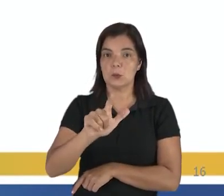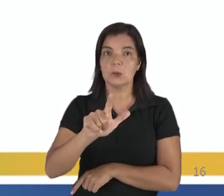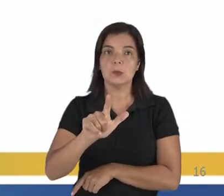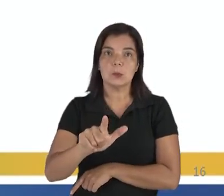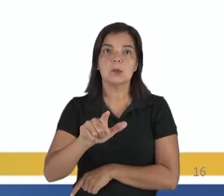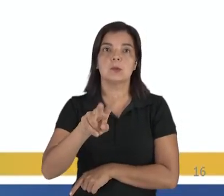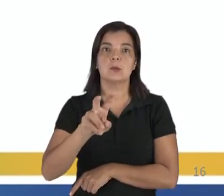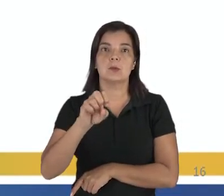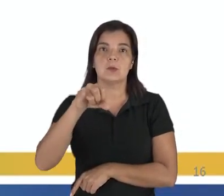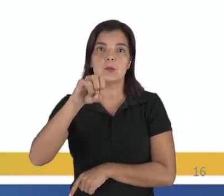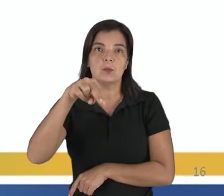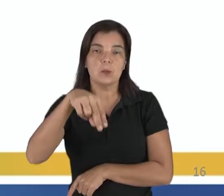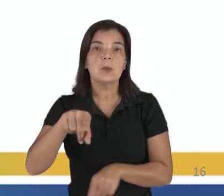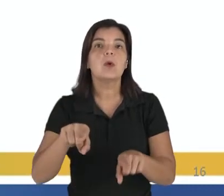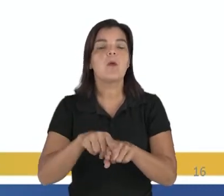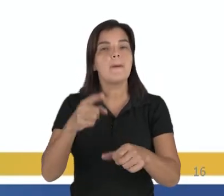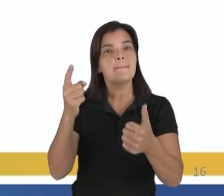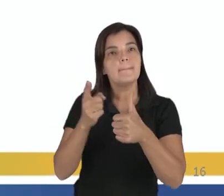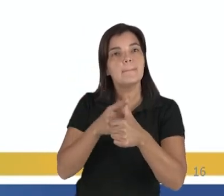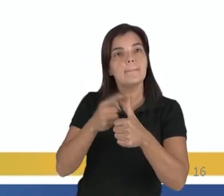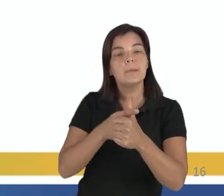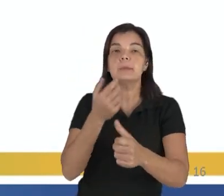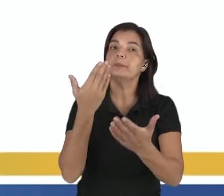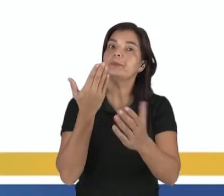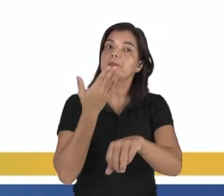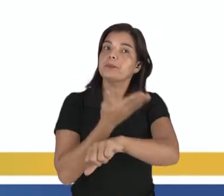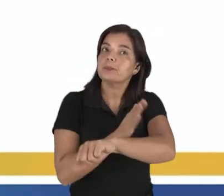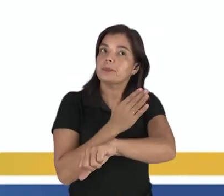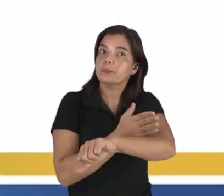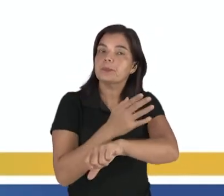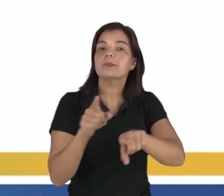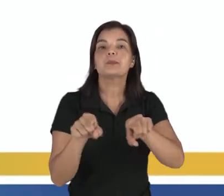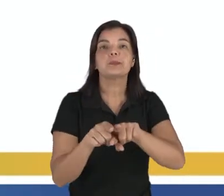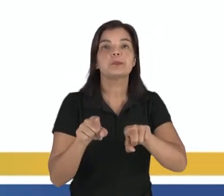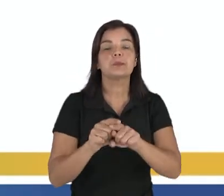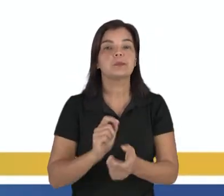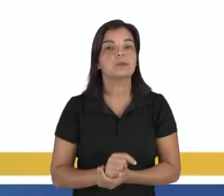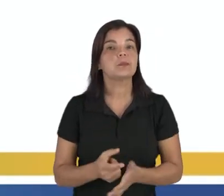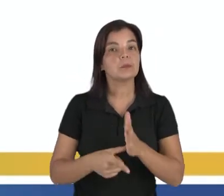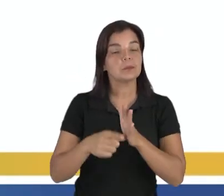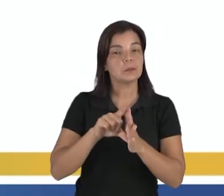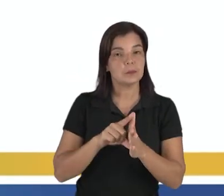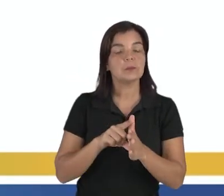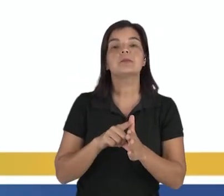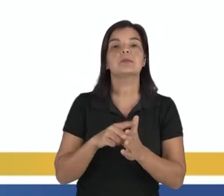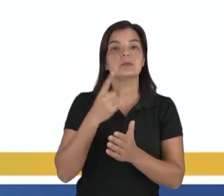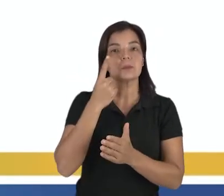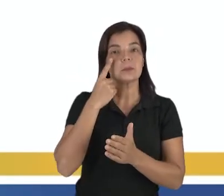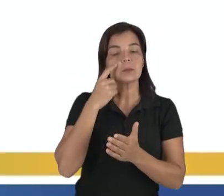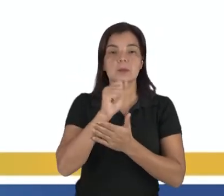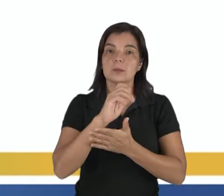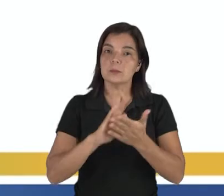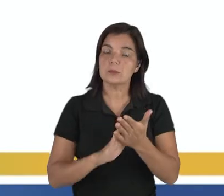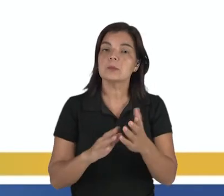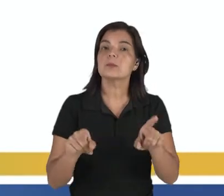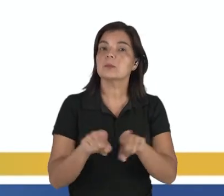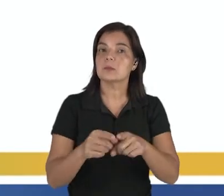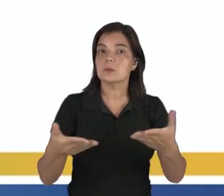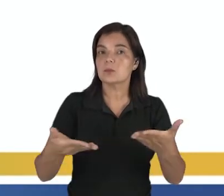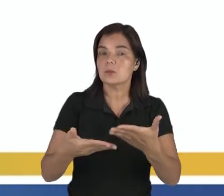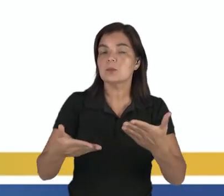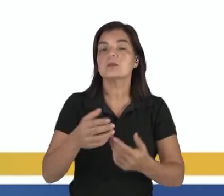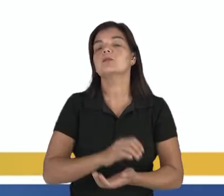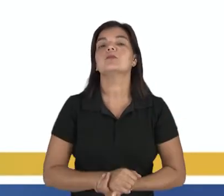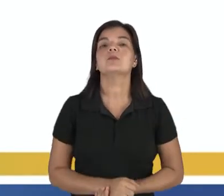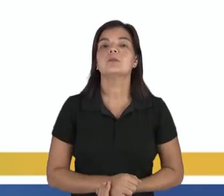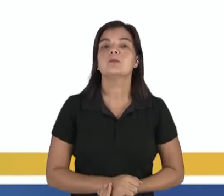dos primeiros esquiadores a praticar essa modalidade de esqui. Antes da gente ver a nossa atividade de hoje,